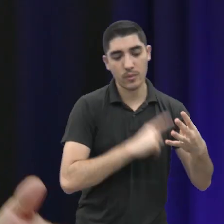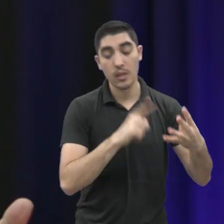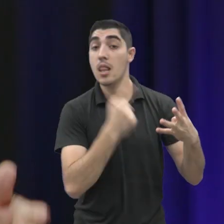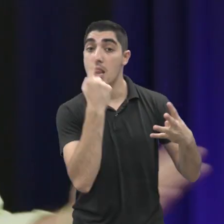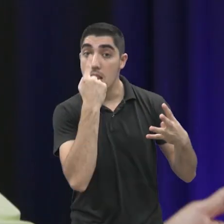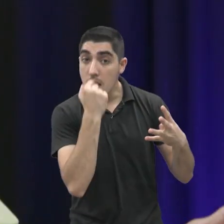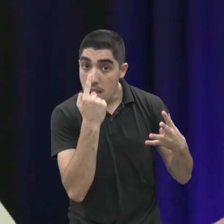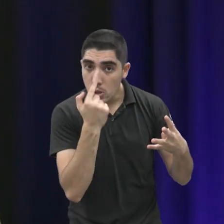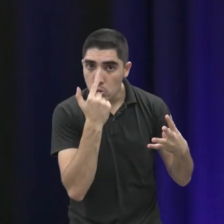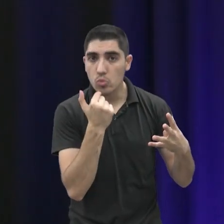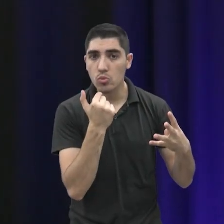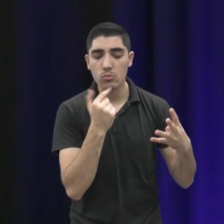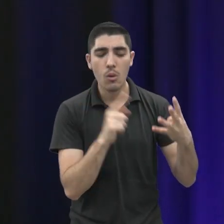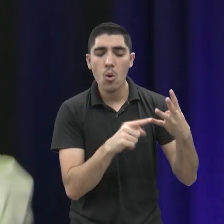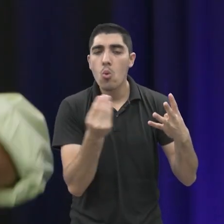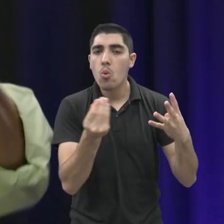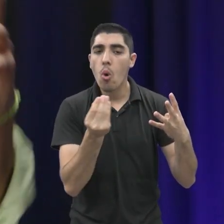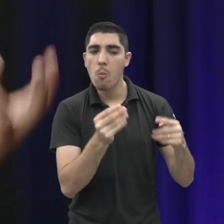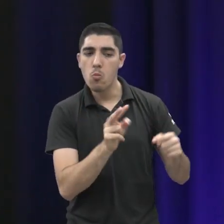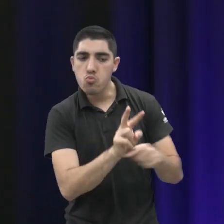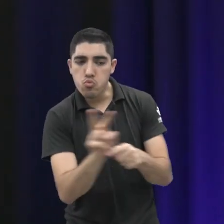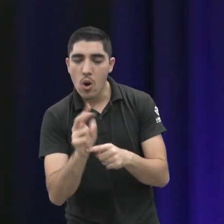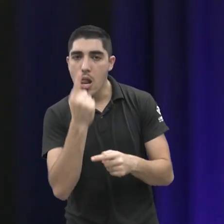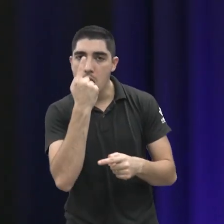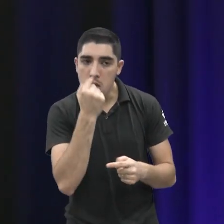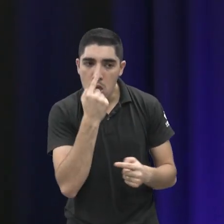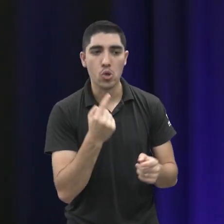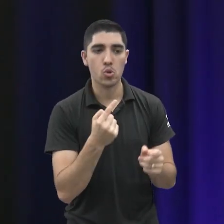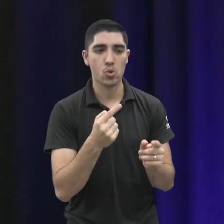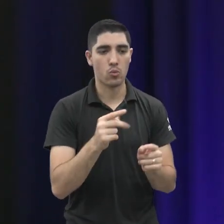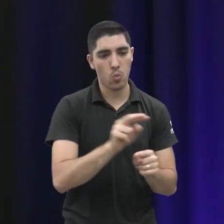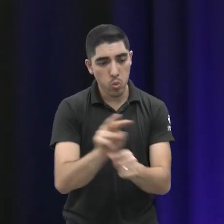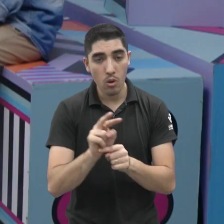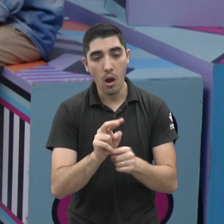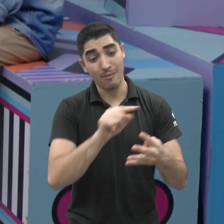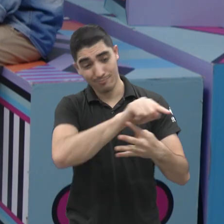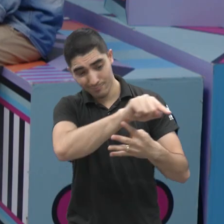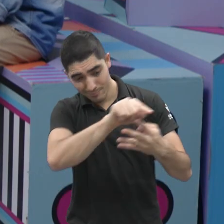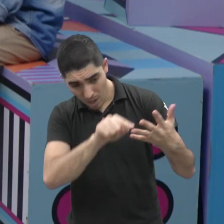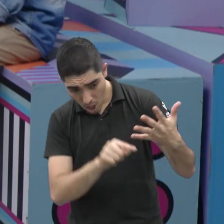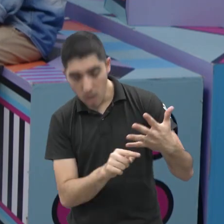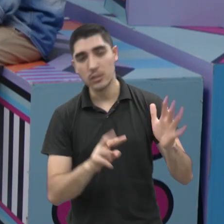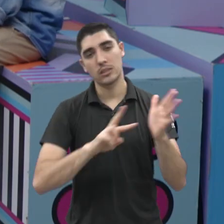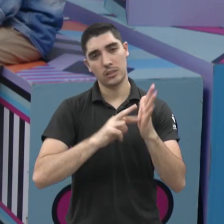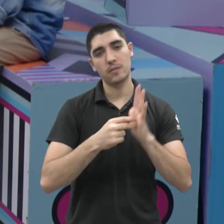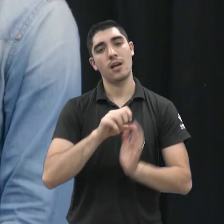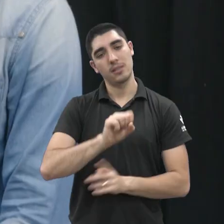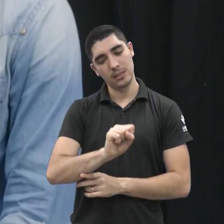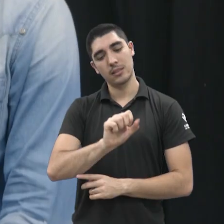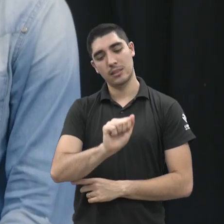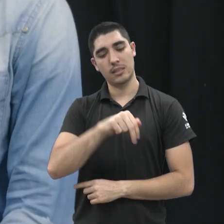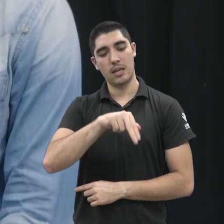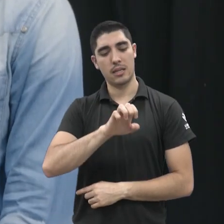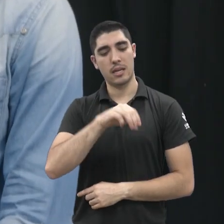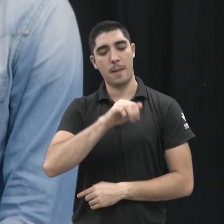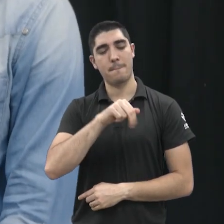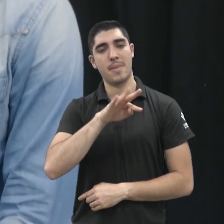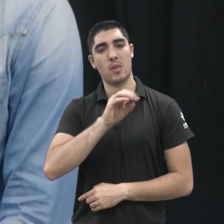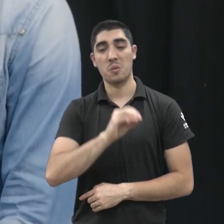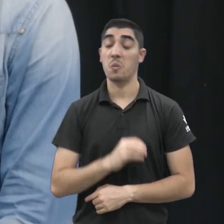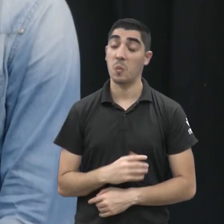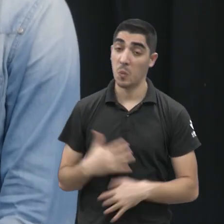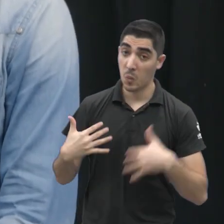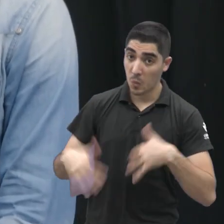gente lida com o lixo na cidade? Então, tudo isso hoje é saneamento básico. Muita coisa, né, Samuel? Bastante coisa. Bom, e se tratando de algo